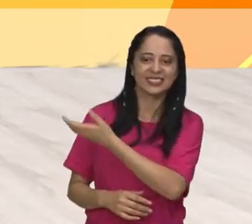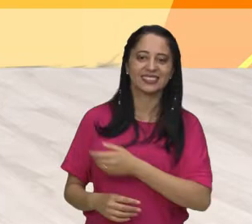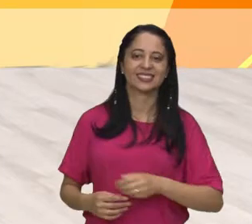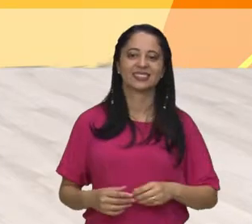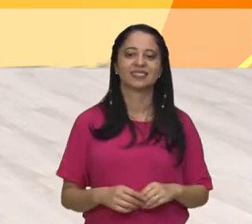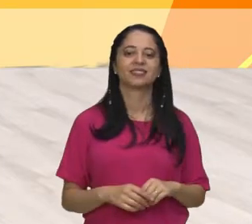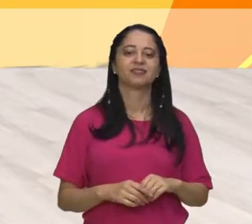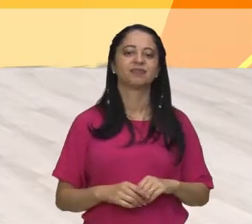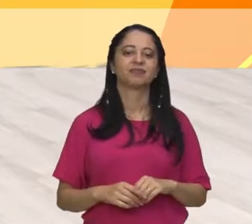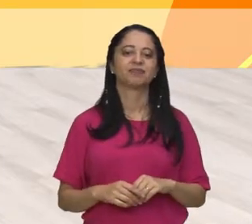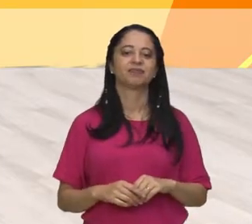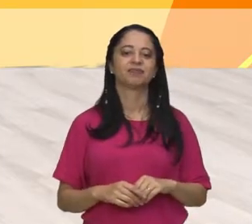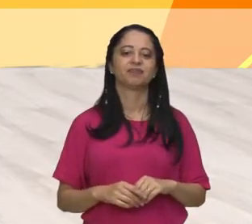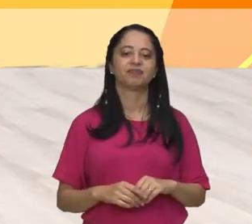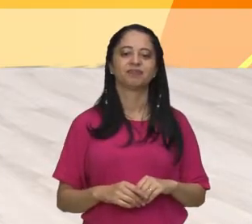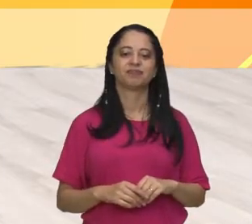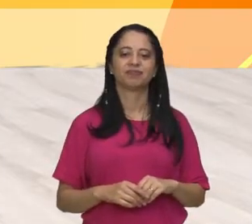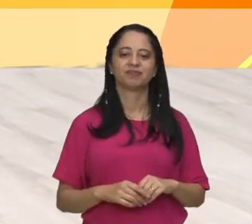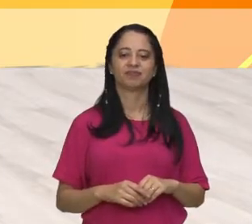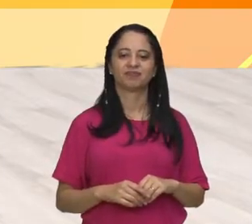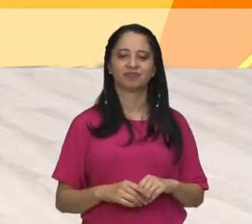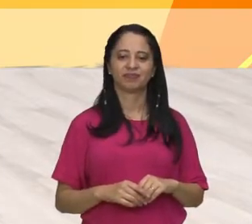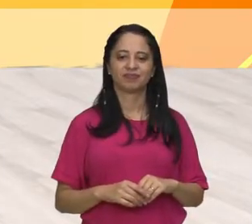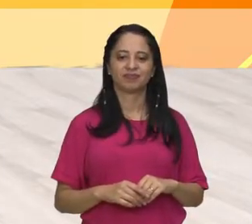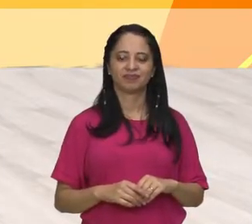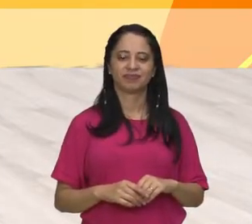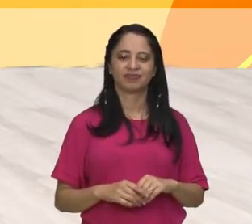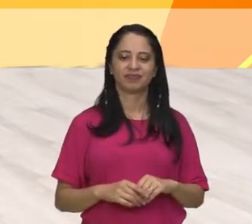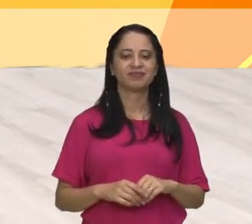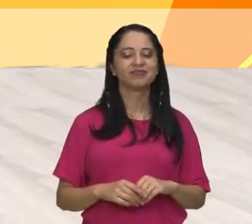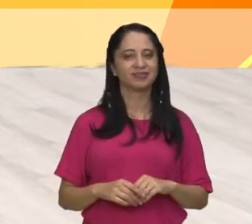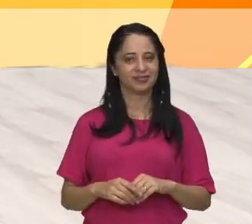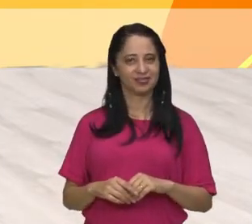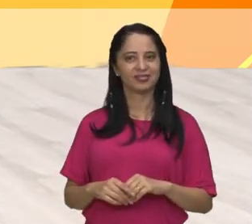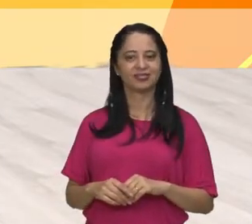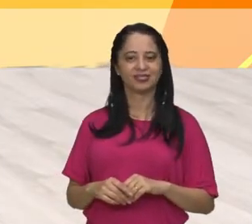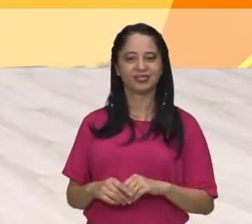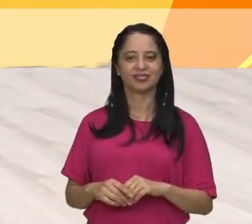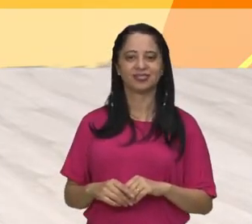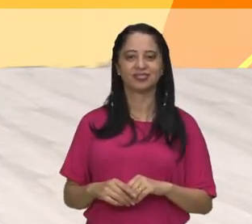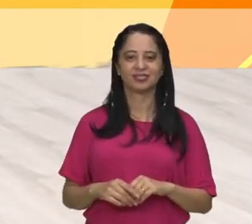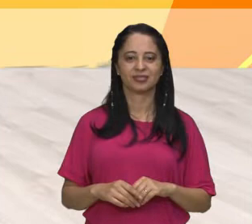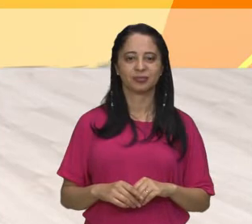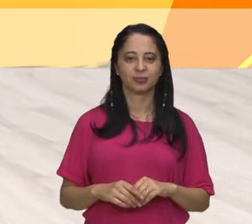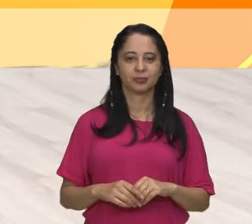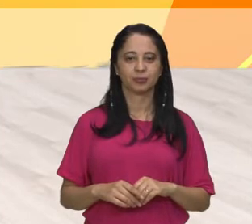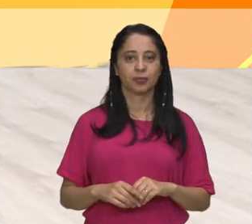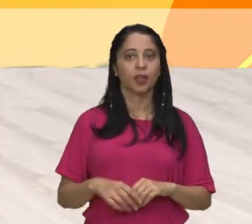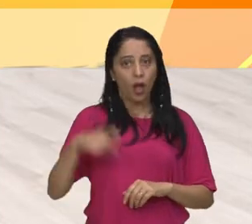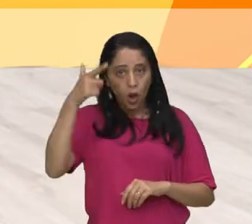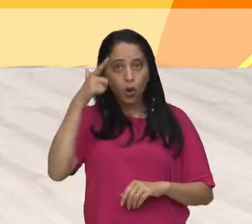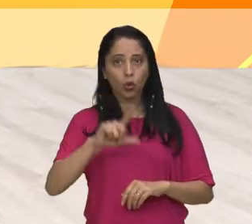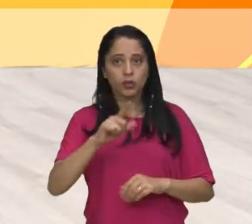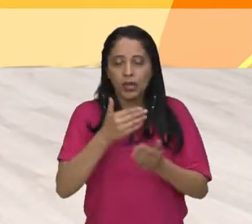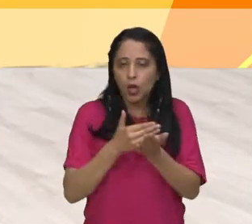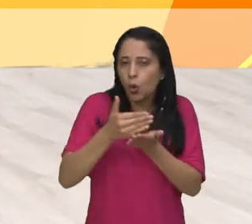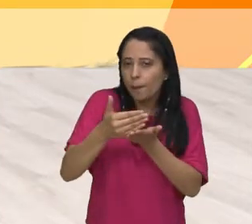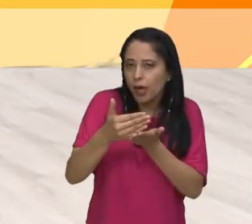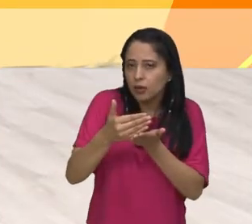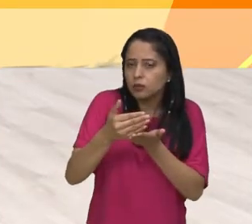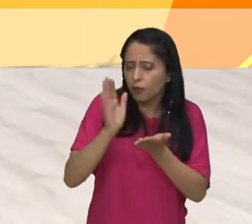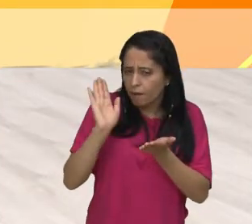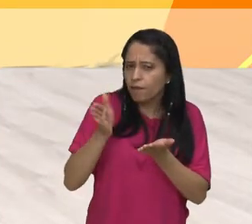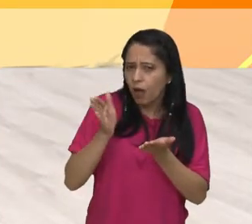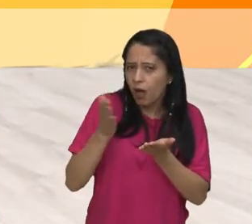dois, três. E pose final. Muito bom. Será que a gente consegue do começo até aí,